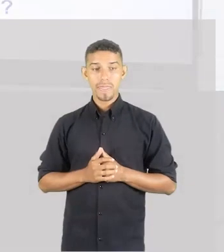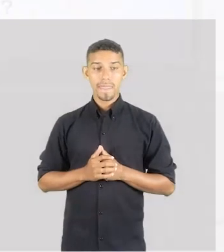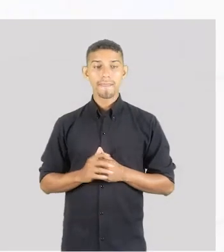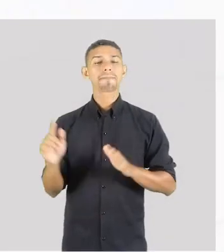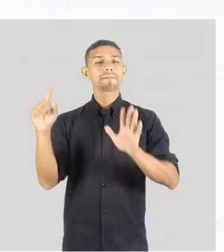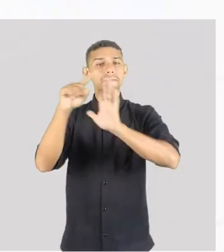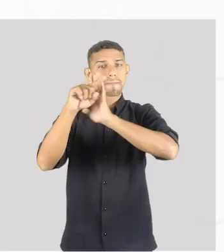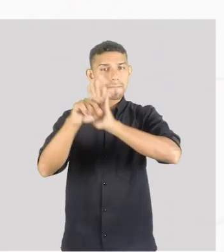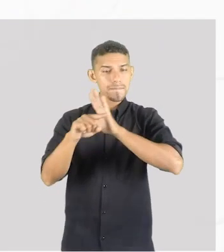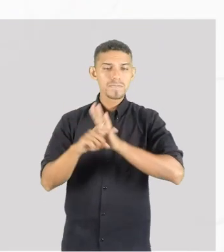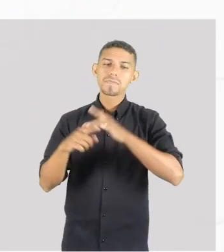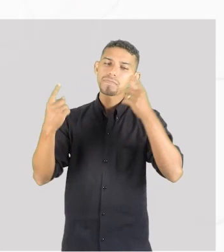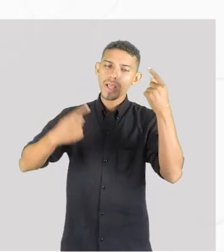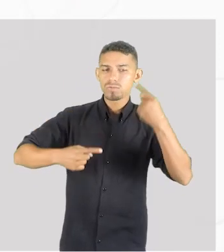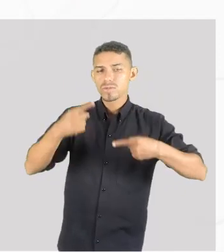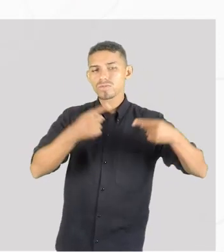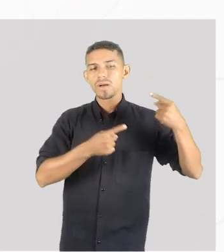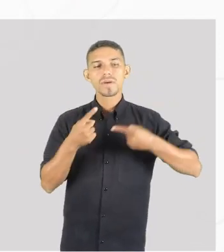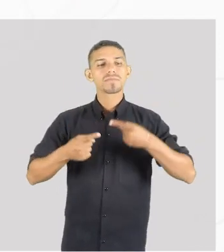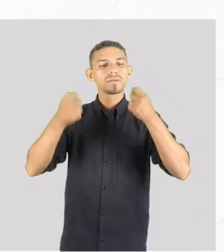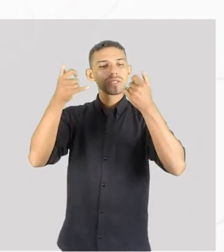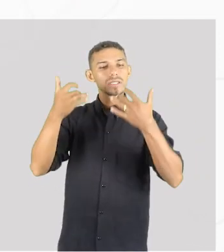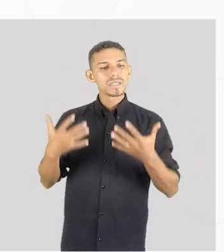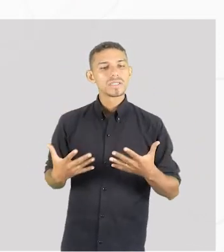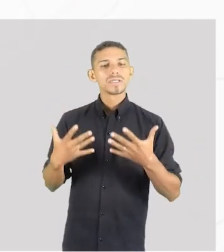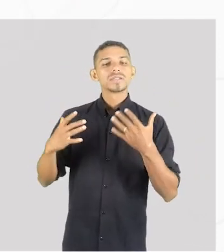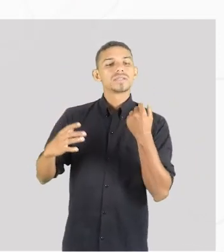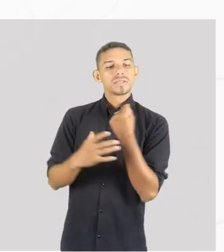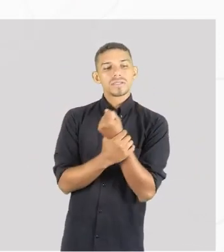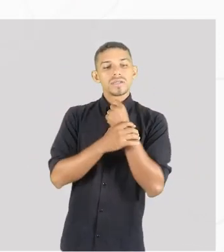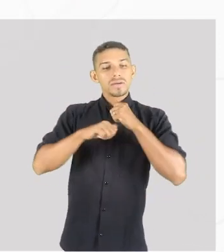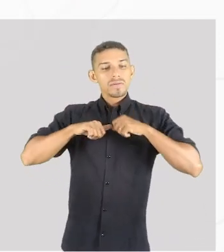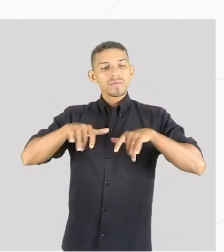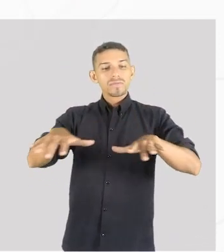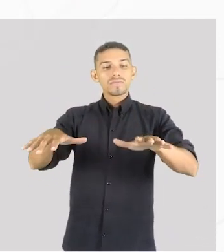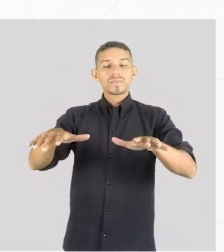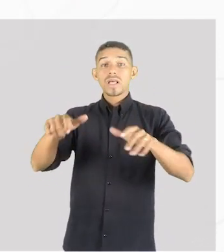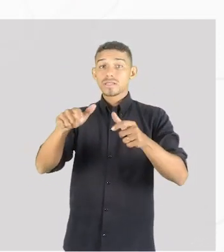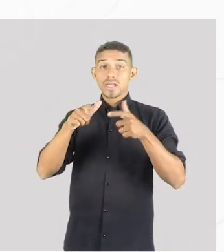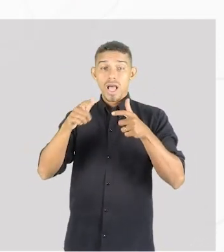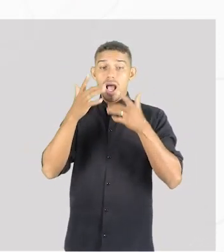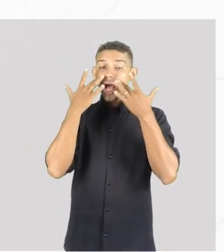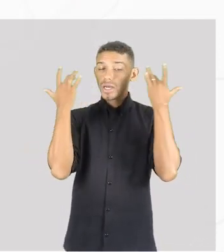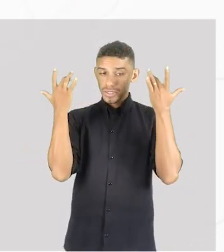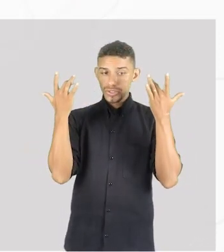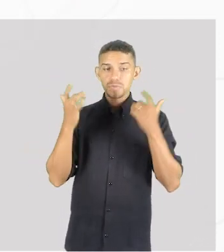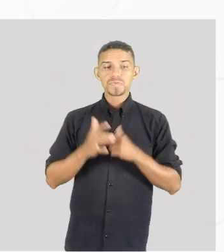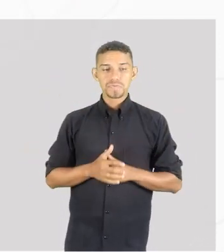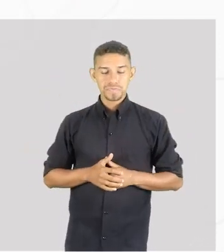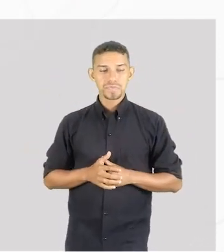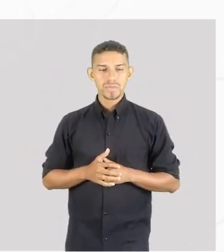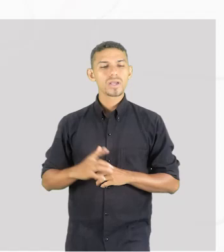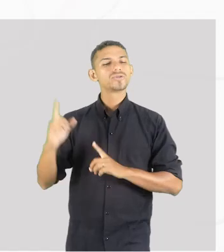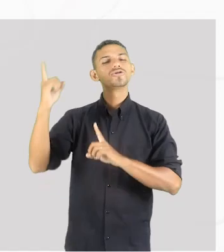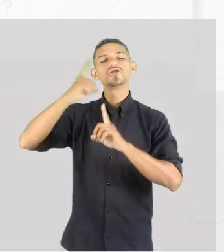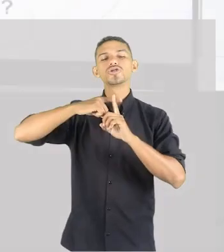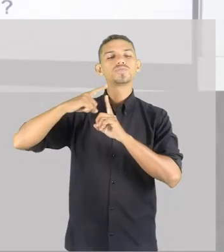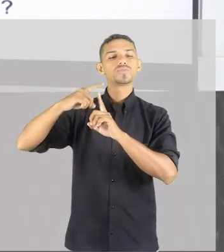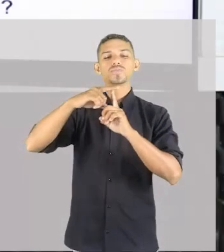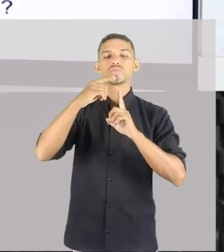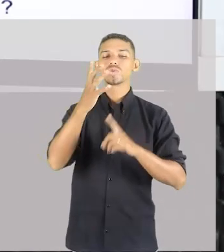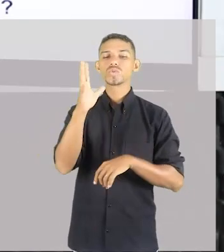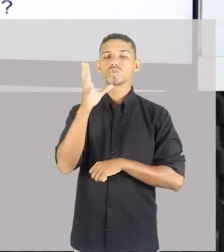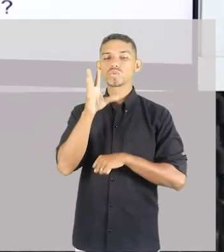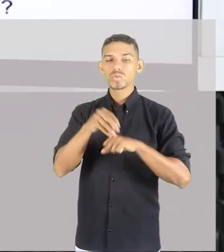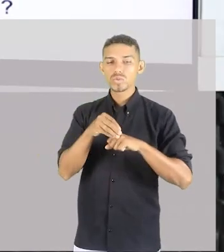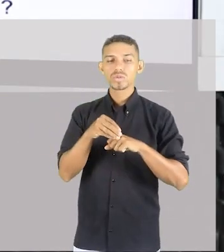Questões que devem ser discutidas quando a gente fala de difusão, veiculação e apreciação dessa arte. Que tipo de conhecimentos aprendemos